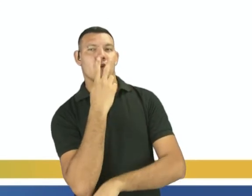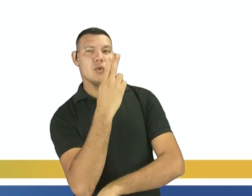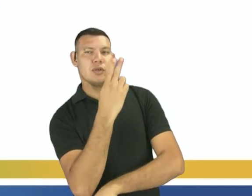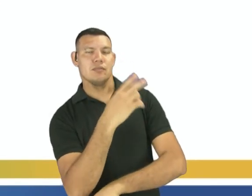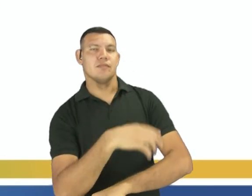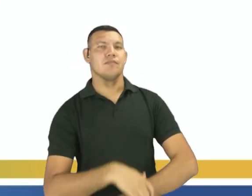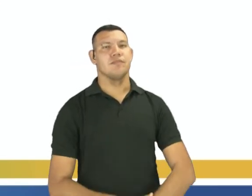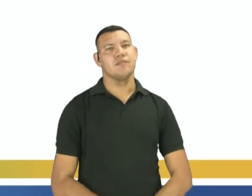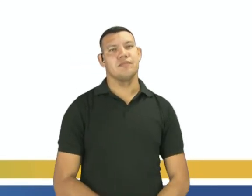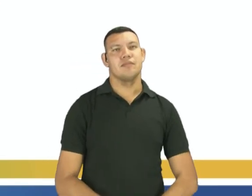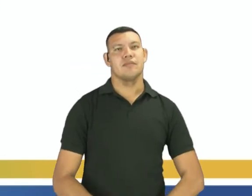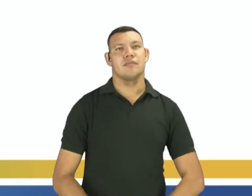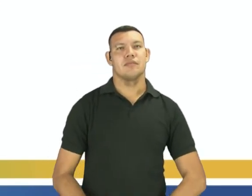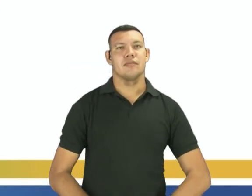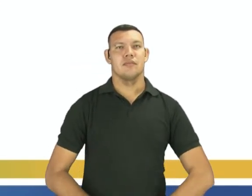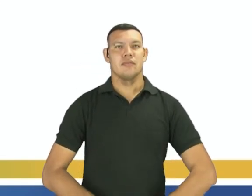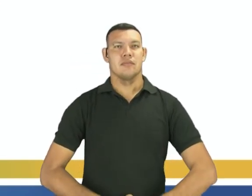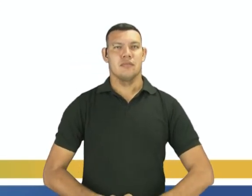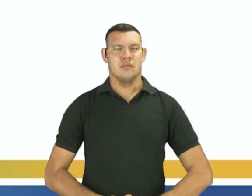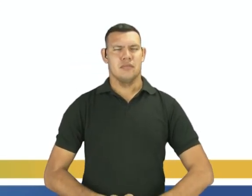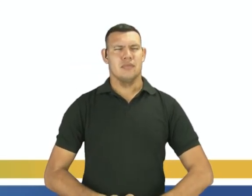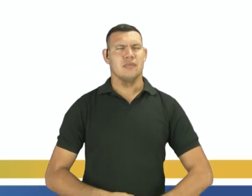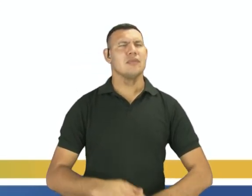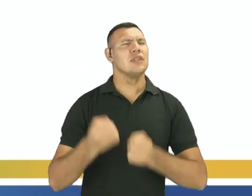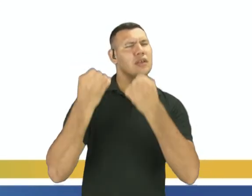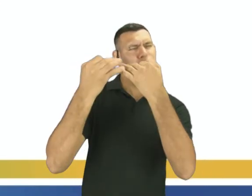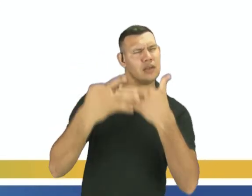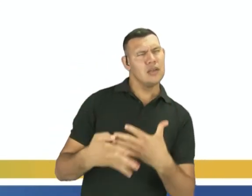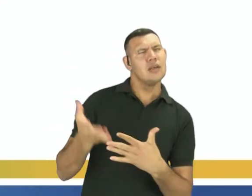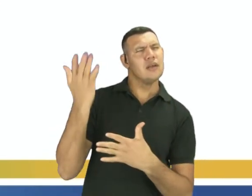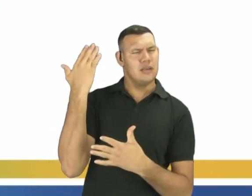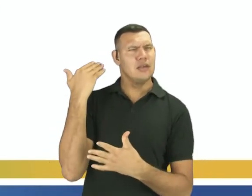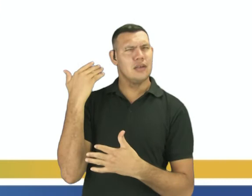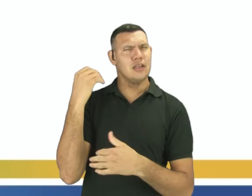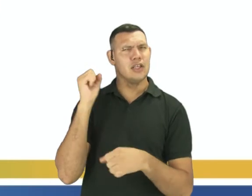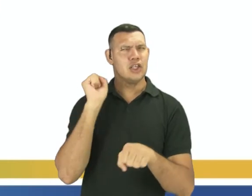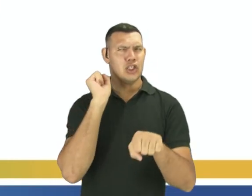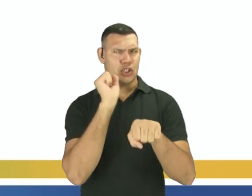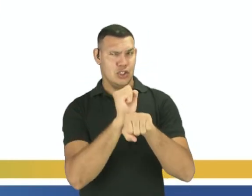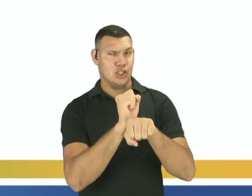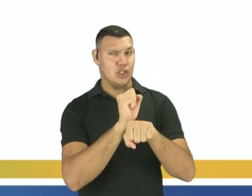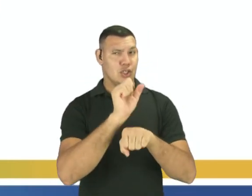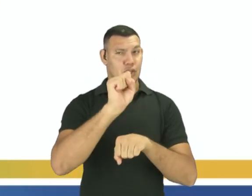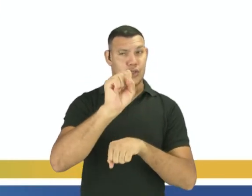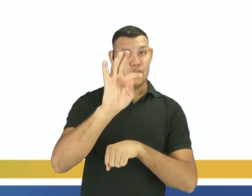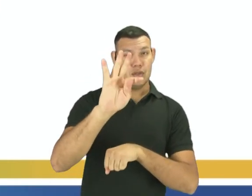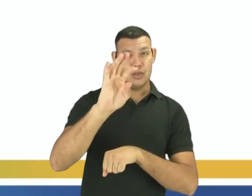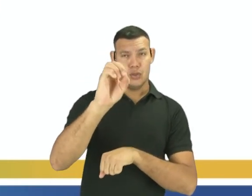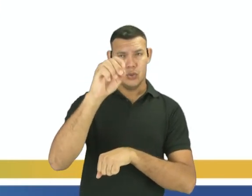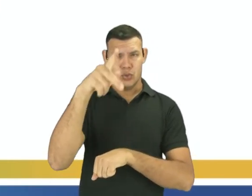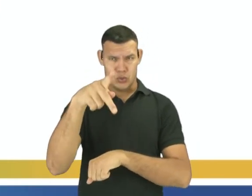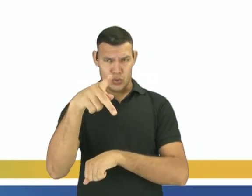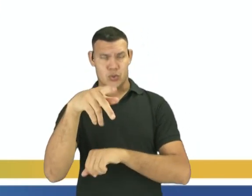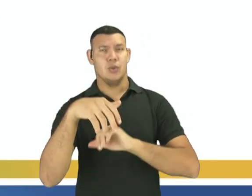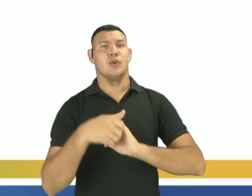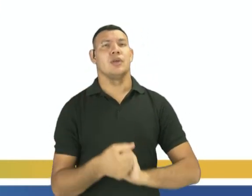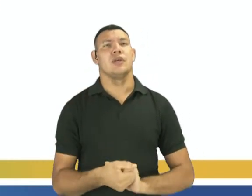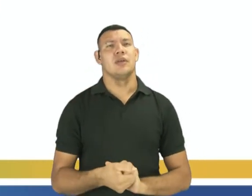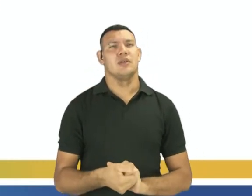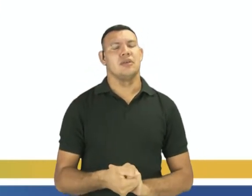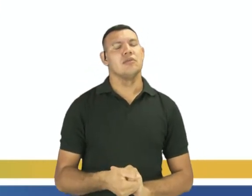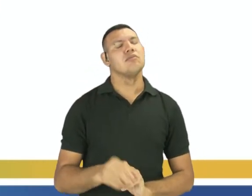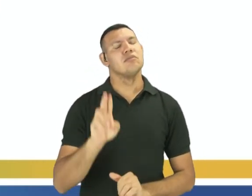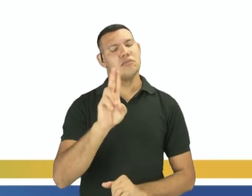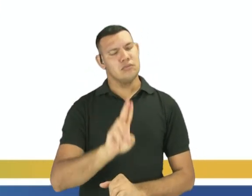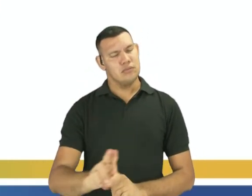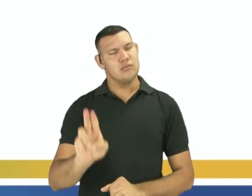queria parar de fumar. Lembra que nós vimos anteriormente o verbo stop? Então, o verbo stop, ele pode ser usado tanto com o